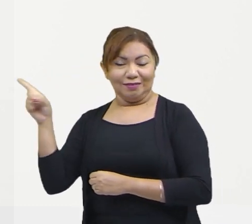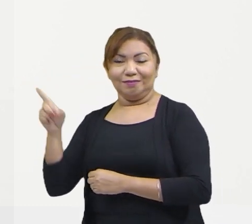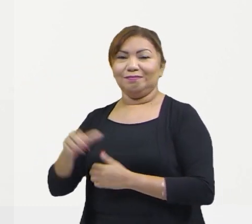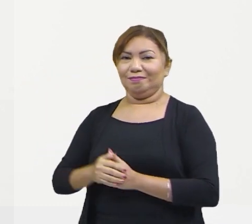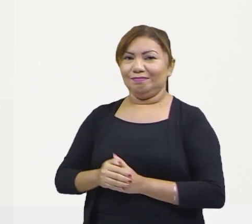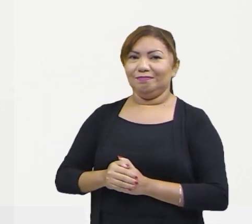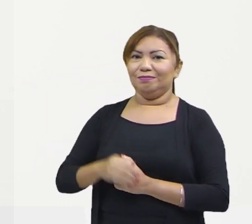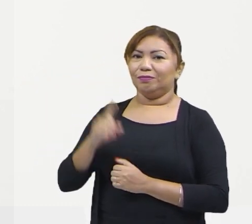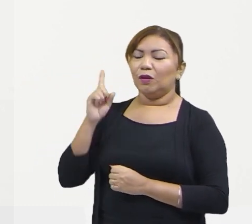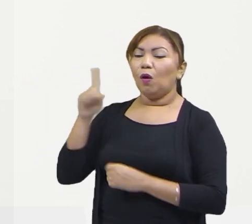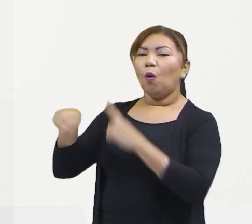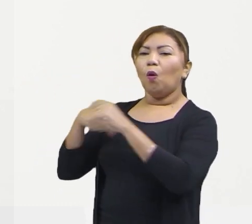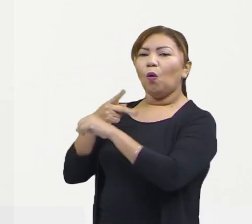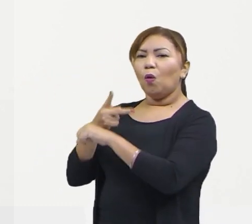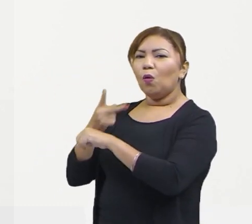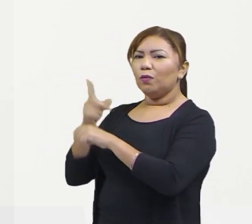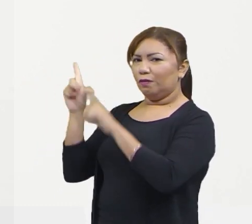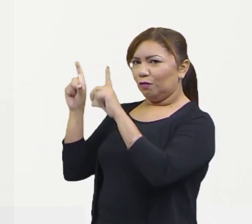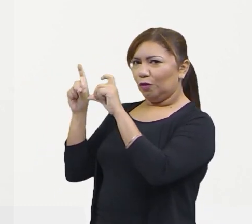Vamos lá, e mais uma imagem?